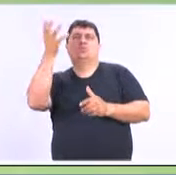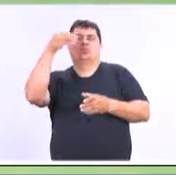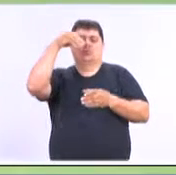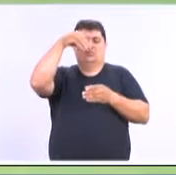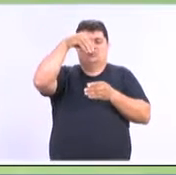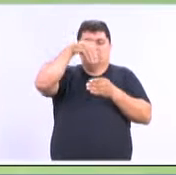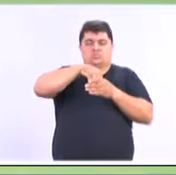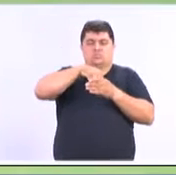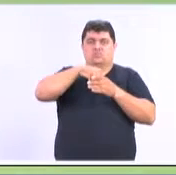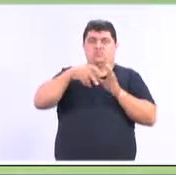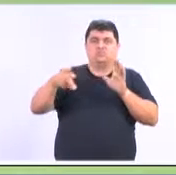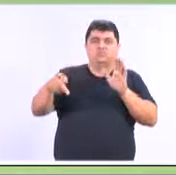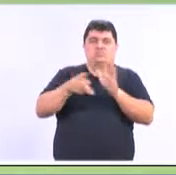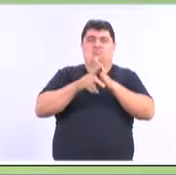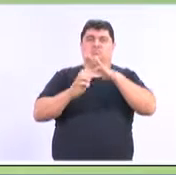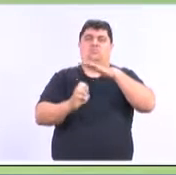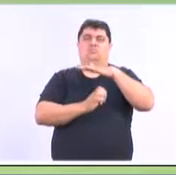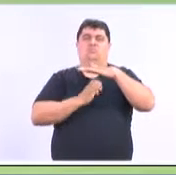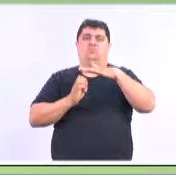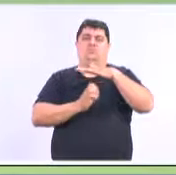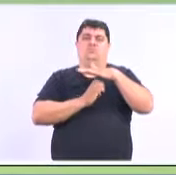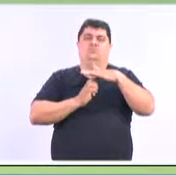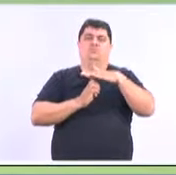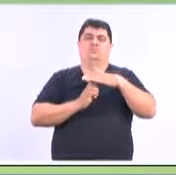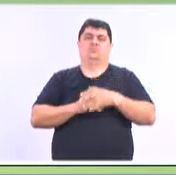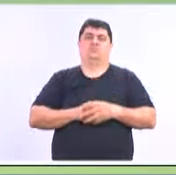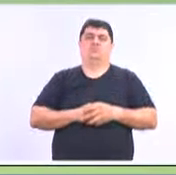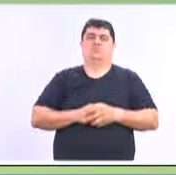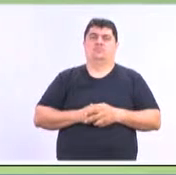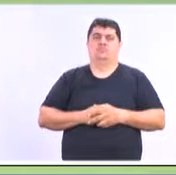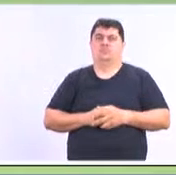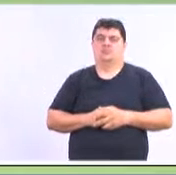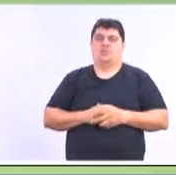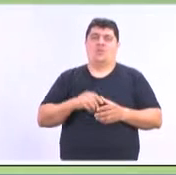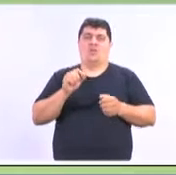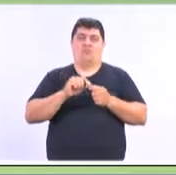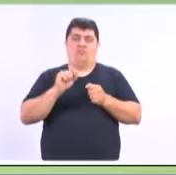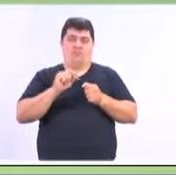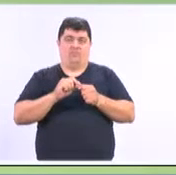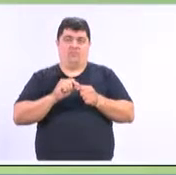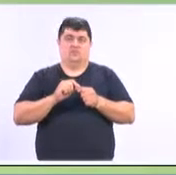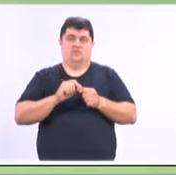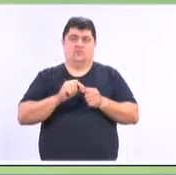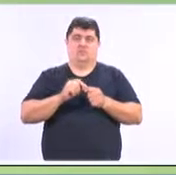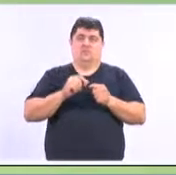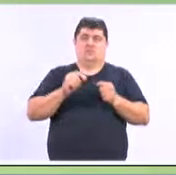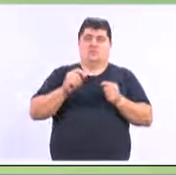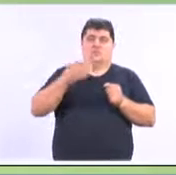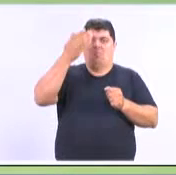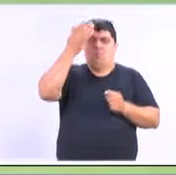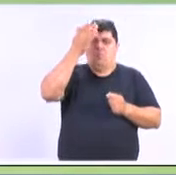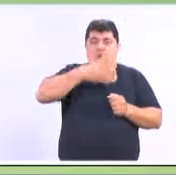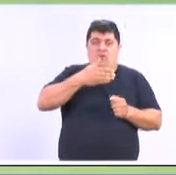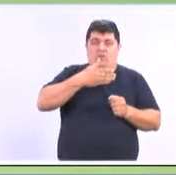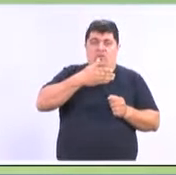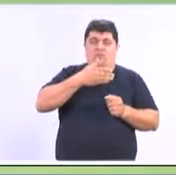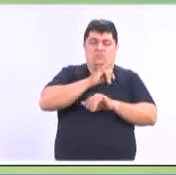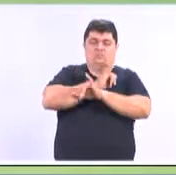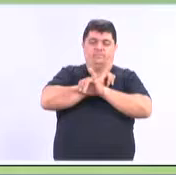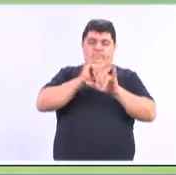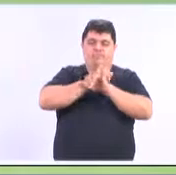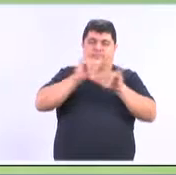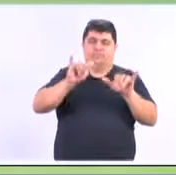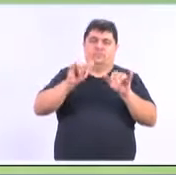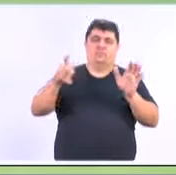o patrimônio de uma entidade, evidenciando-os na forma de